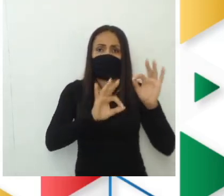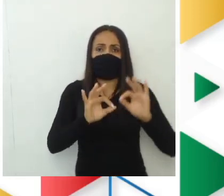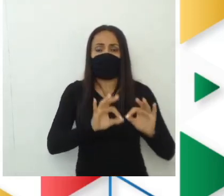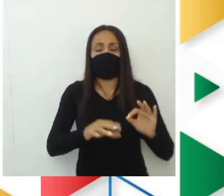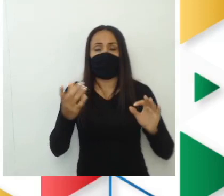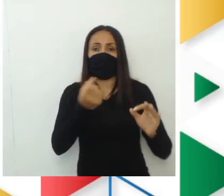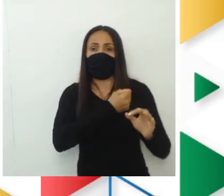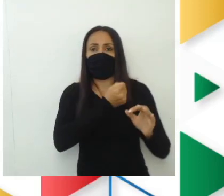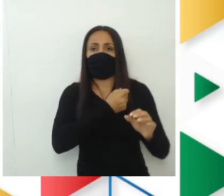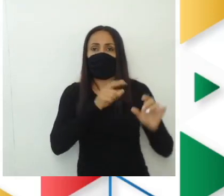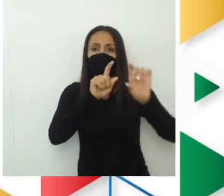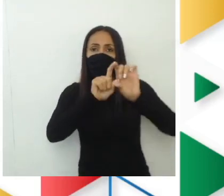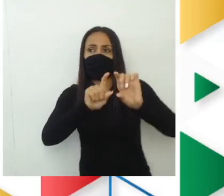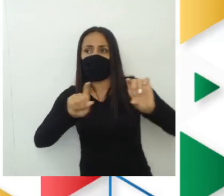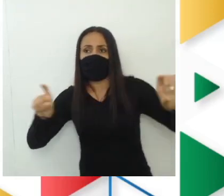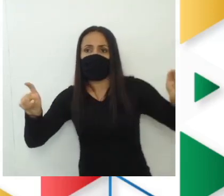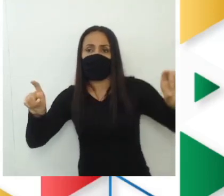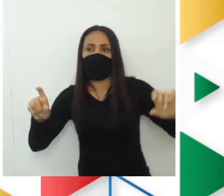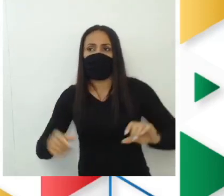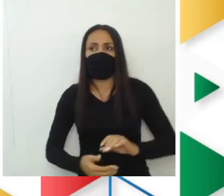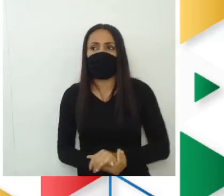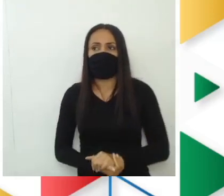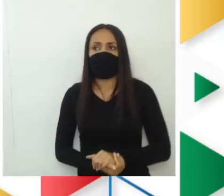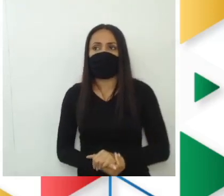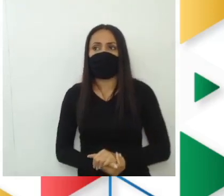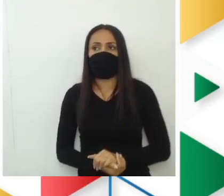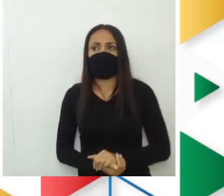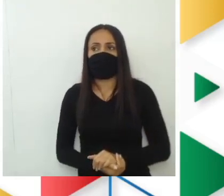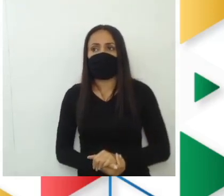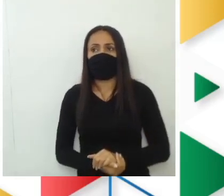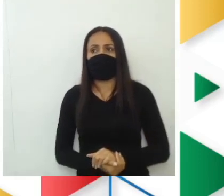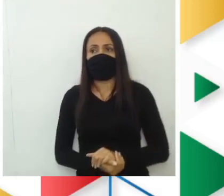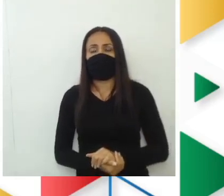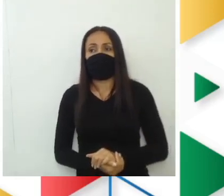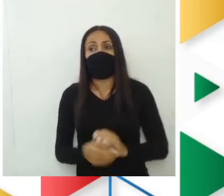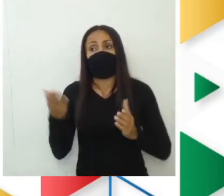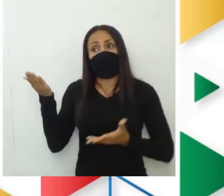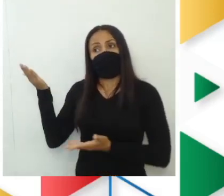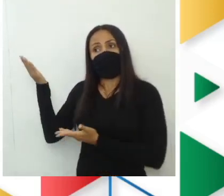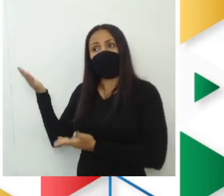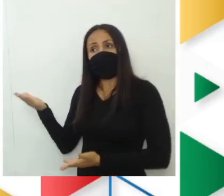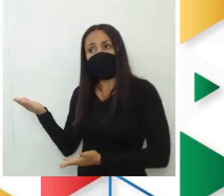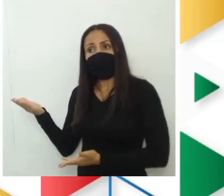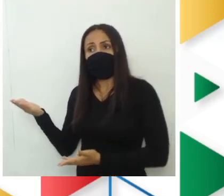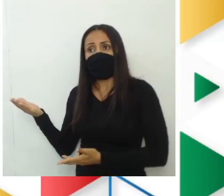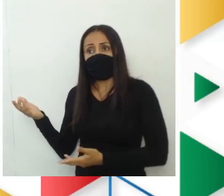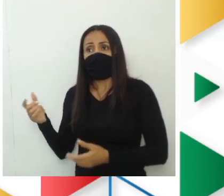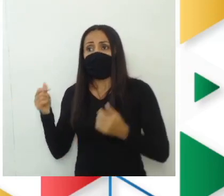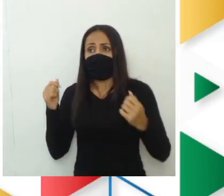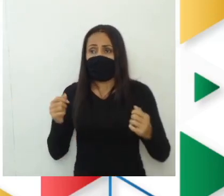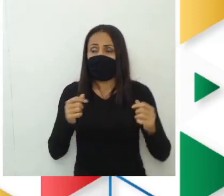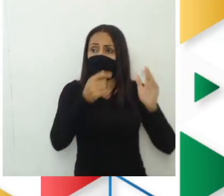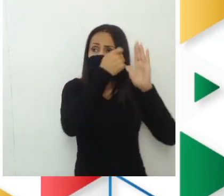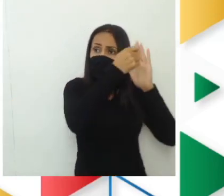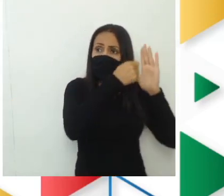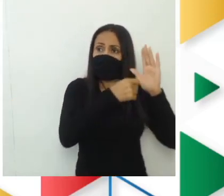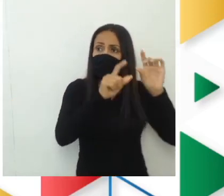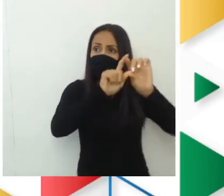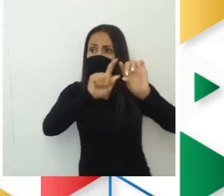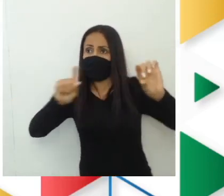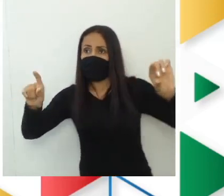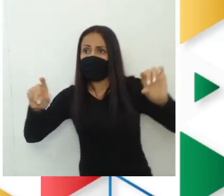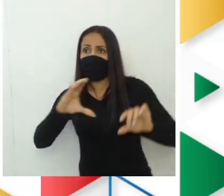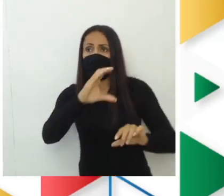é 159, tá? Então, para representar 159, eu posso escrever assim, ó,